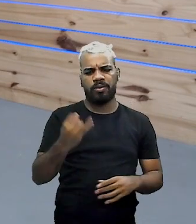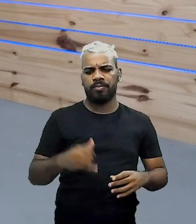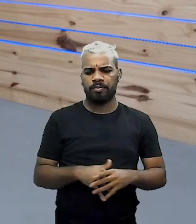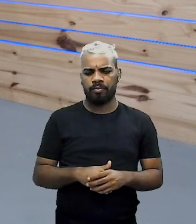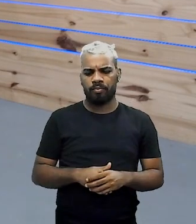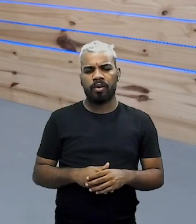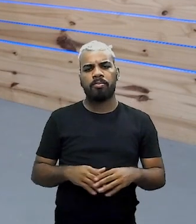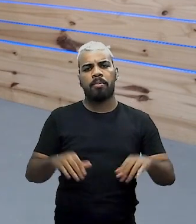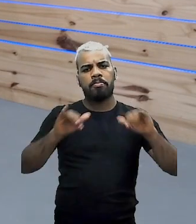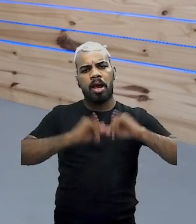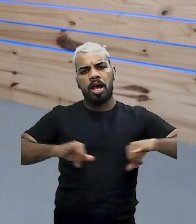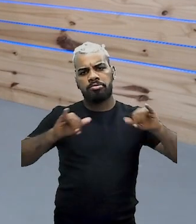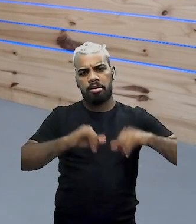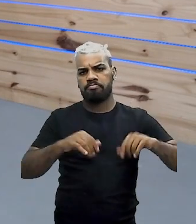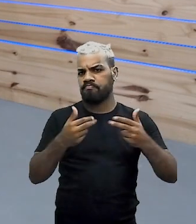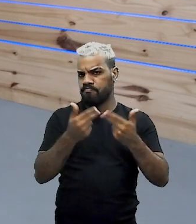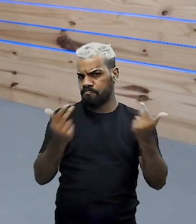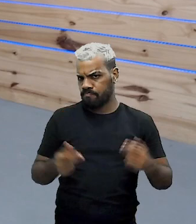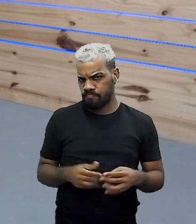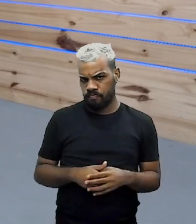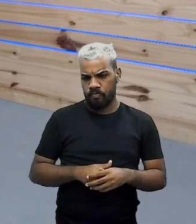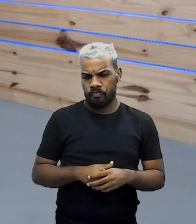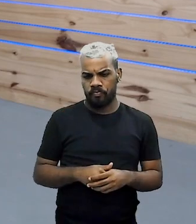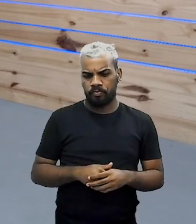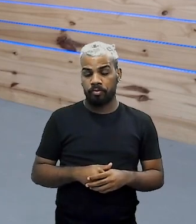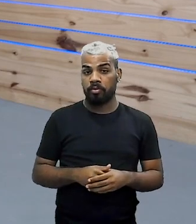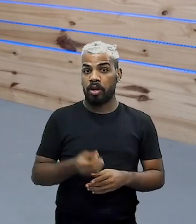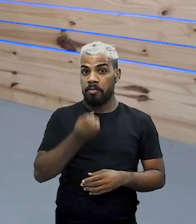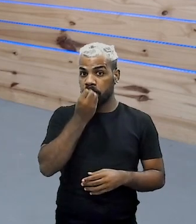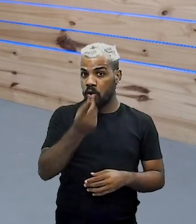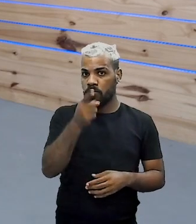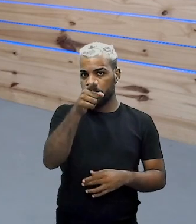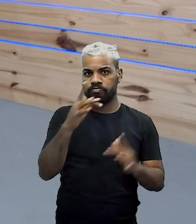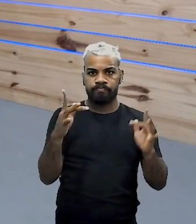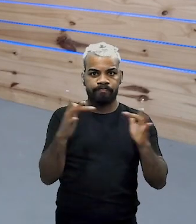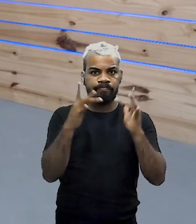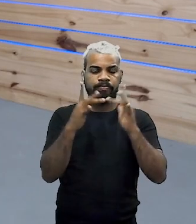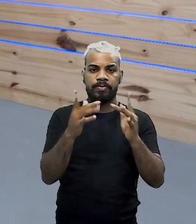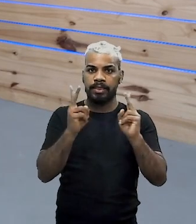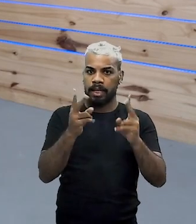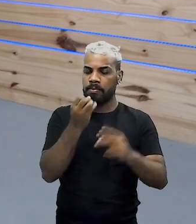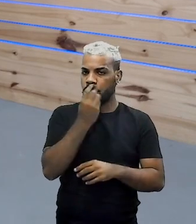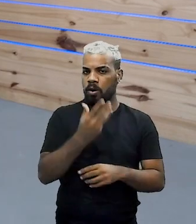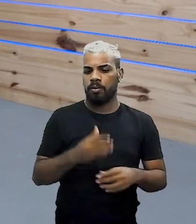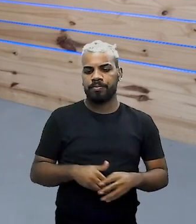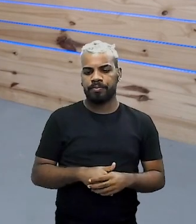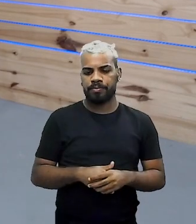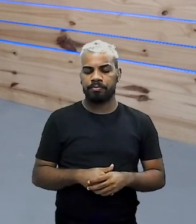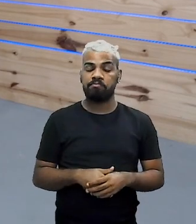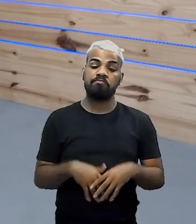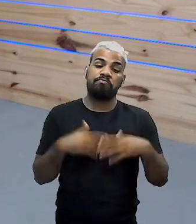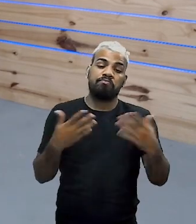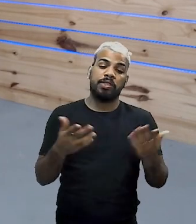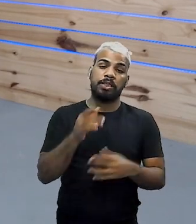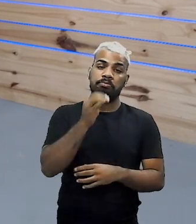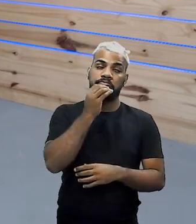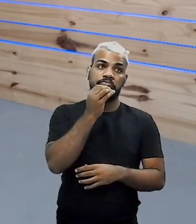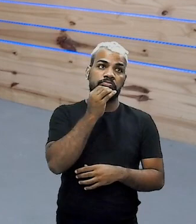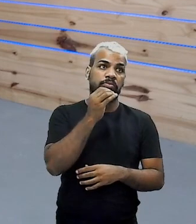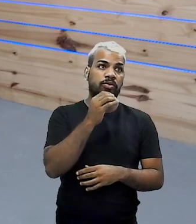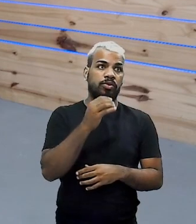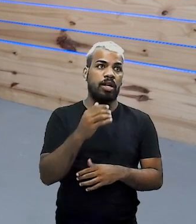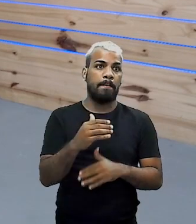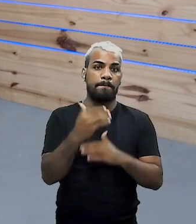notícias dessas fontes. Então, é sempre bom você estar em contato. Vai que na prova você encontre lá